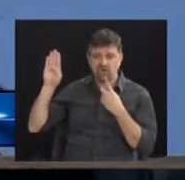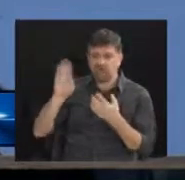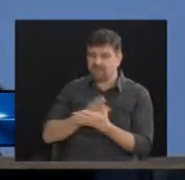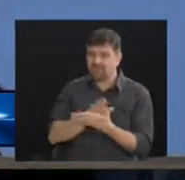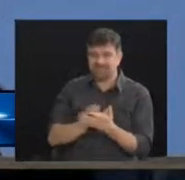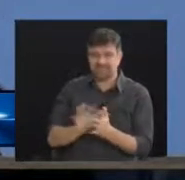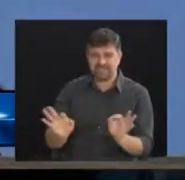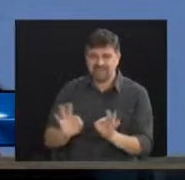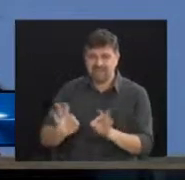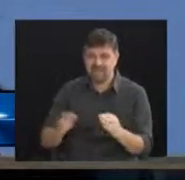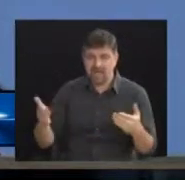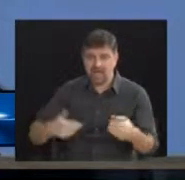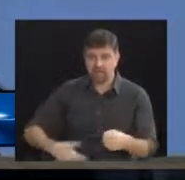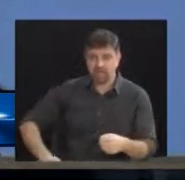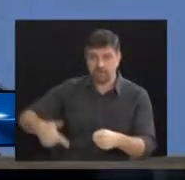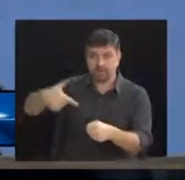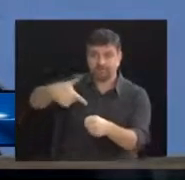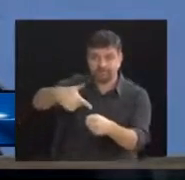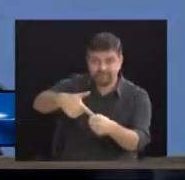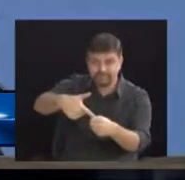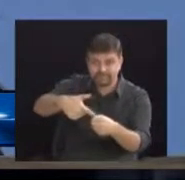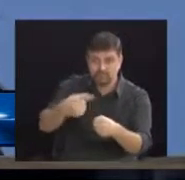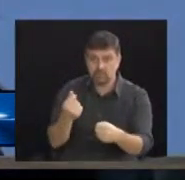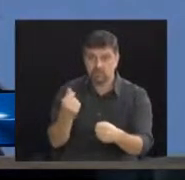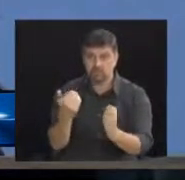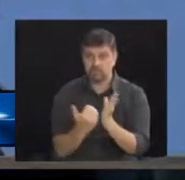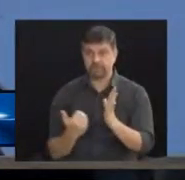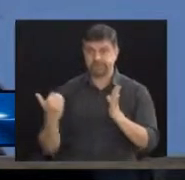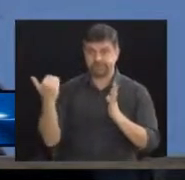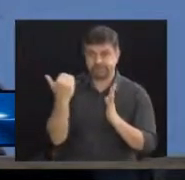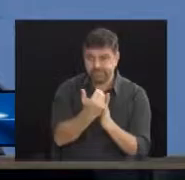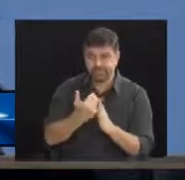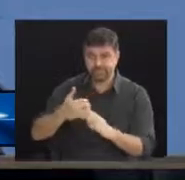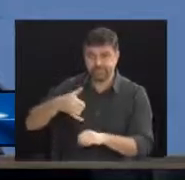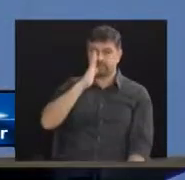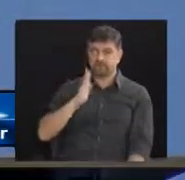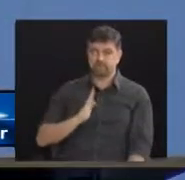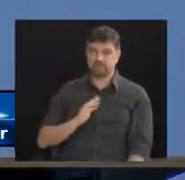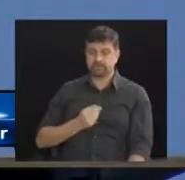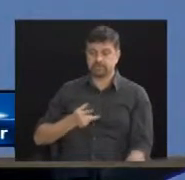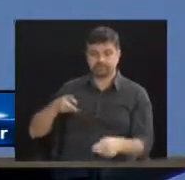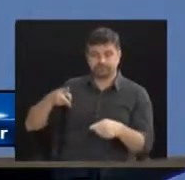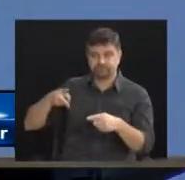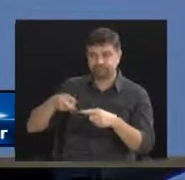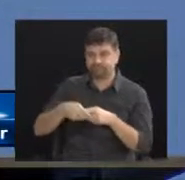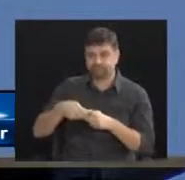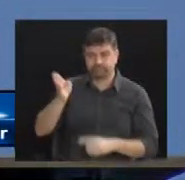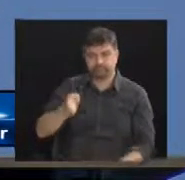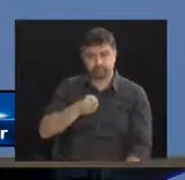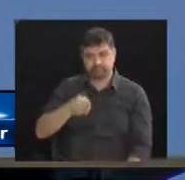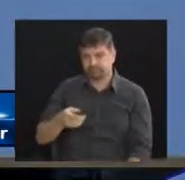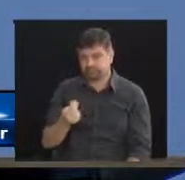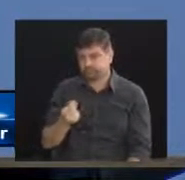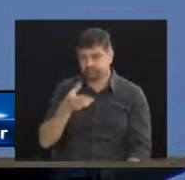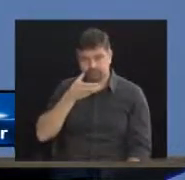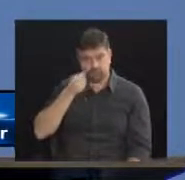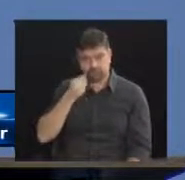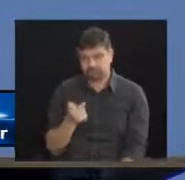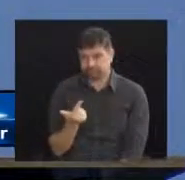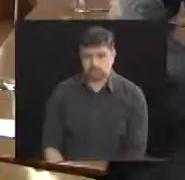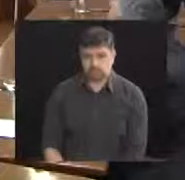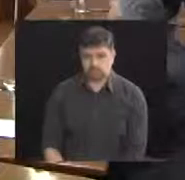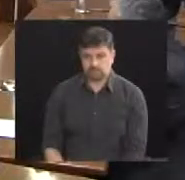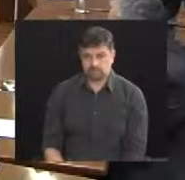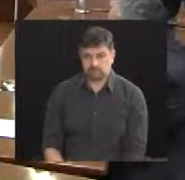Preço, aumento da gasolina, do óleo diesel, do álcool. Na ocasião, o vereador Jorge apresentou